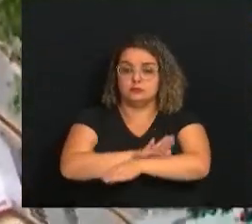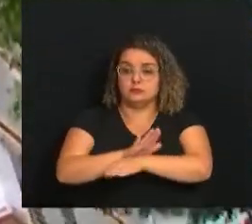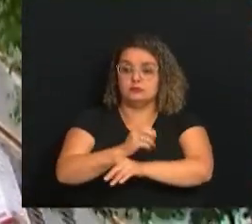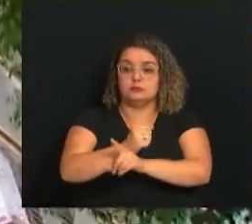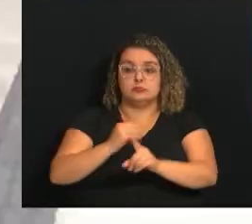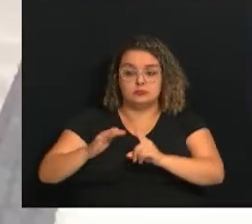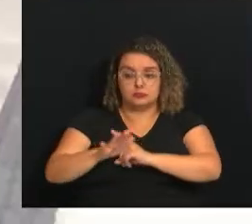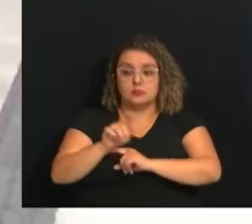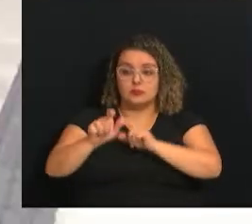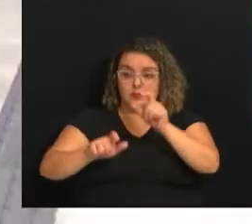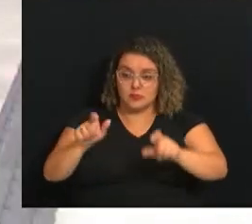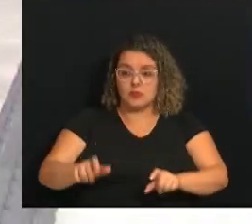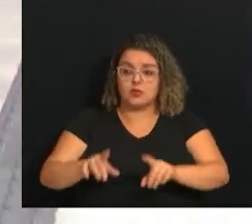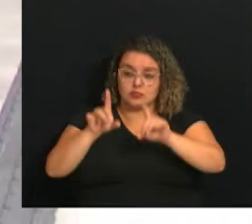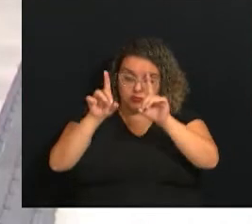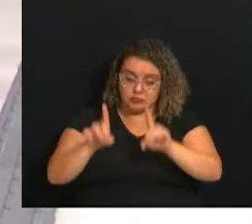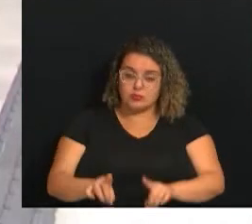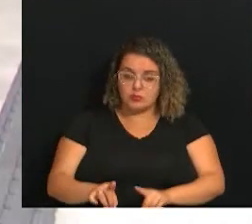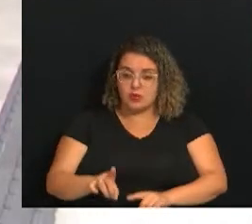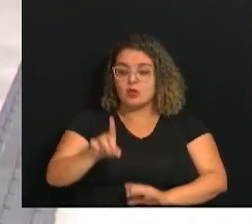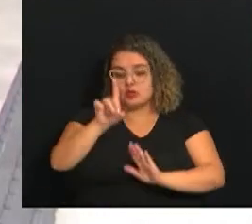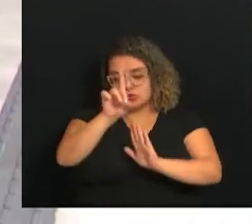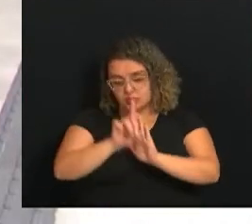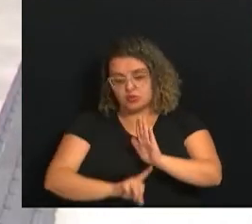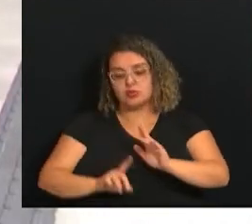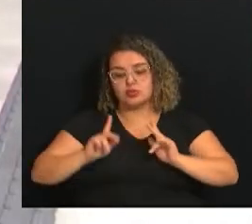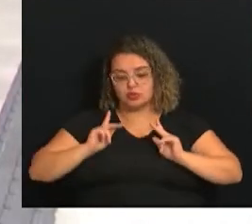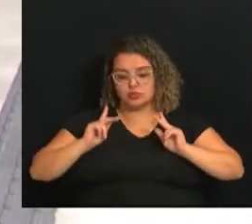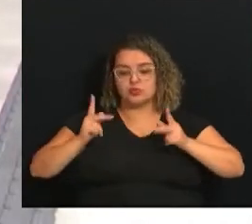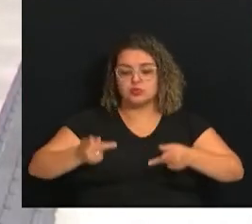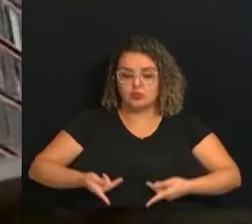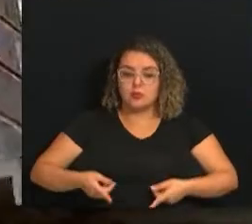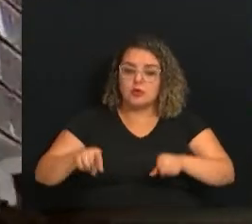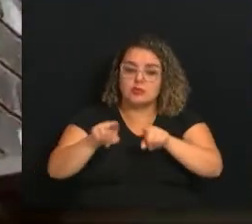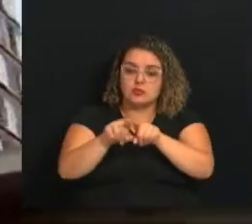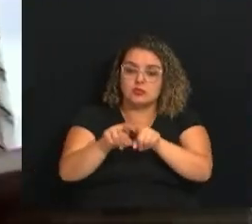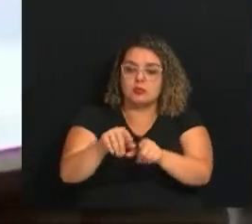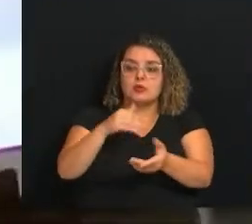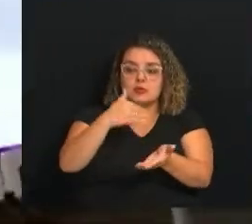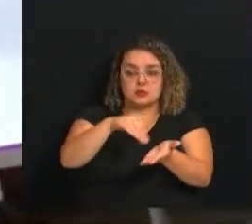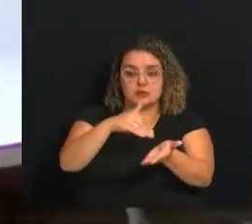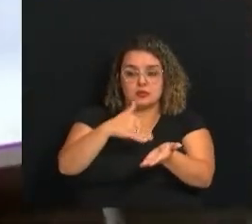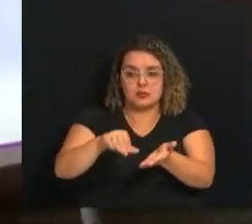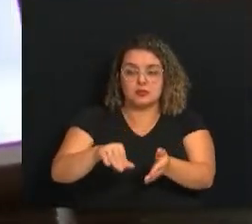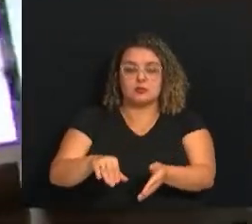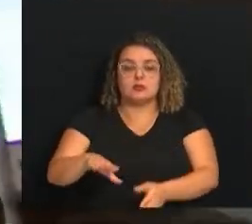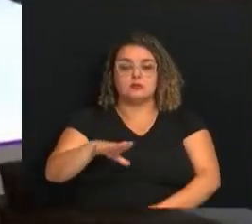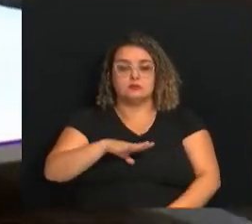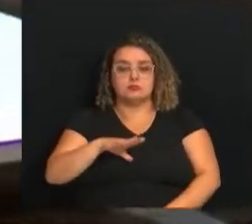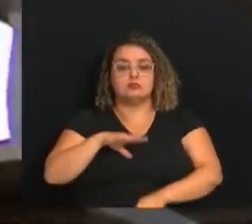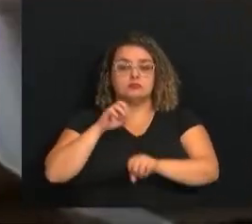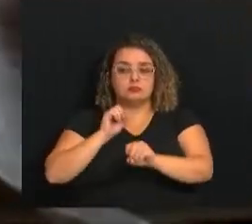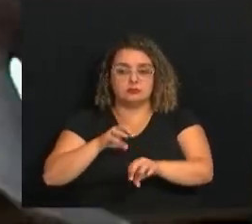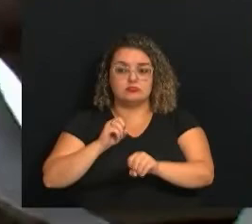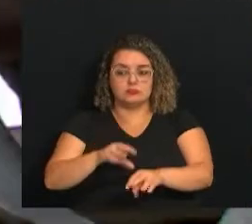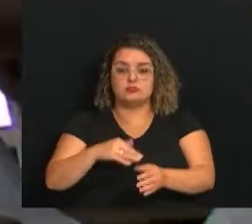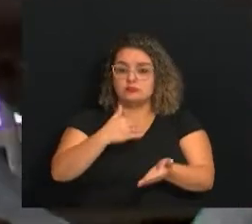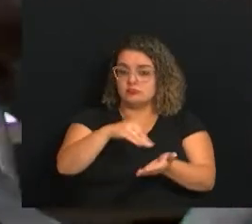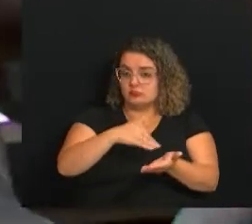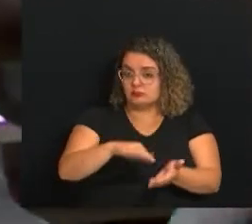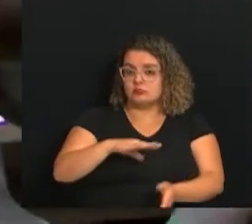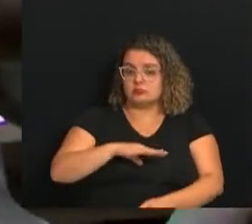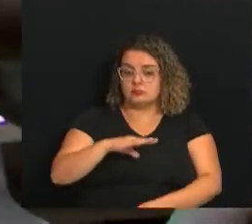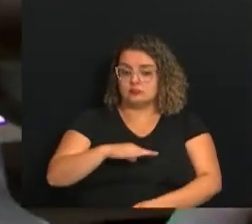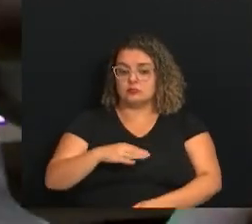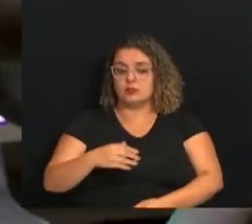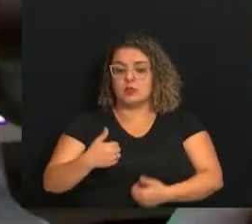com Deficiência e Direitos Humanos, além da Secretaria Municipal de Educação, da Secretaria Municipal de Esportes e